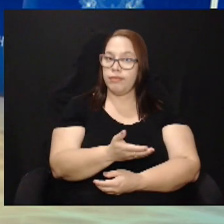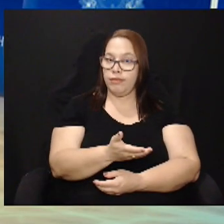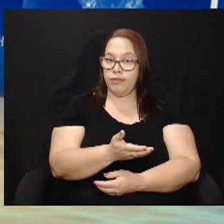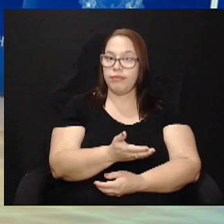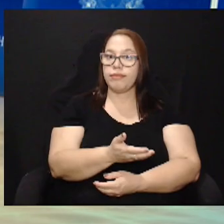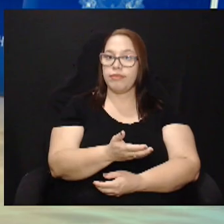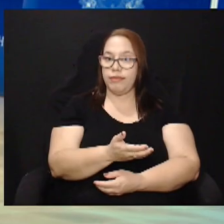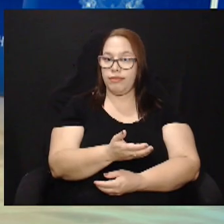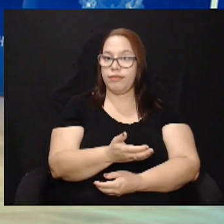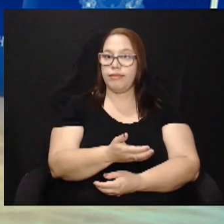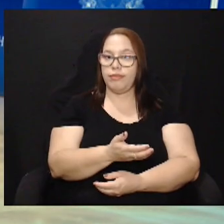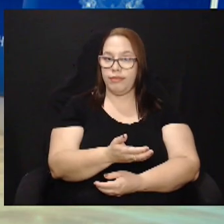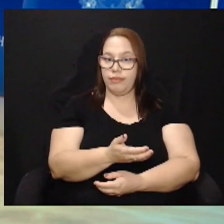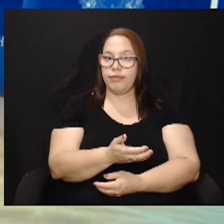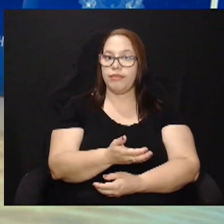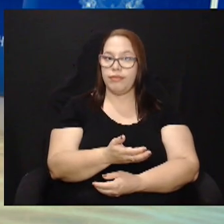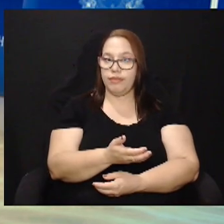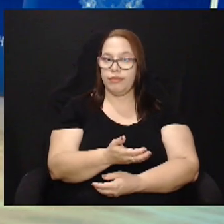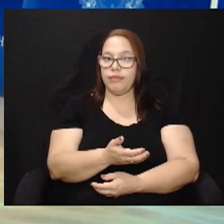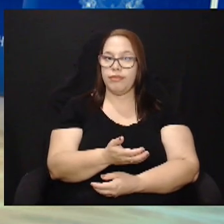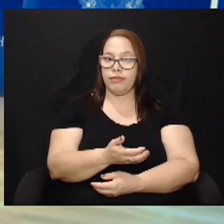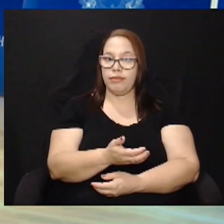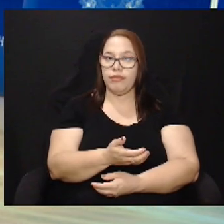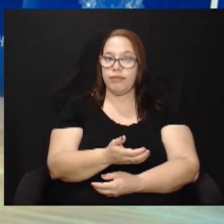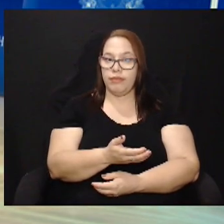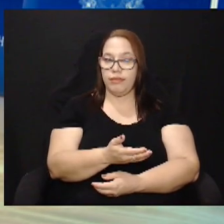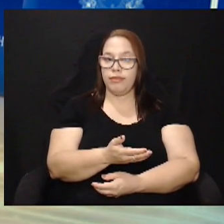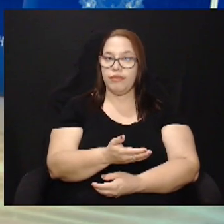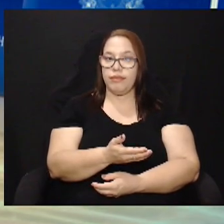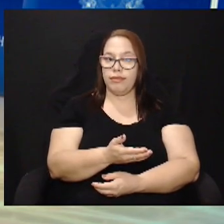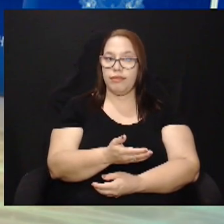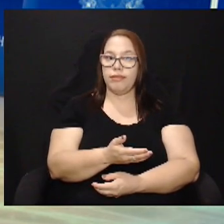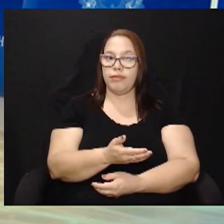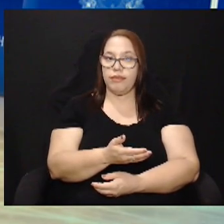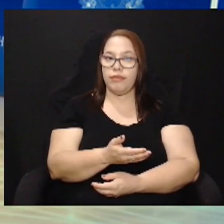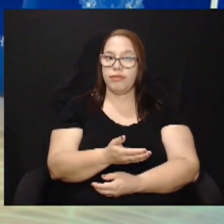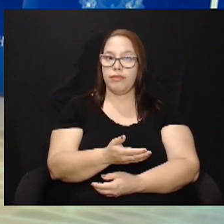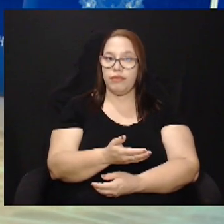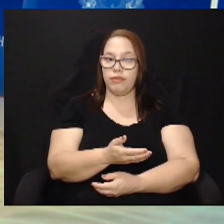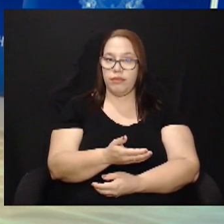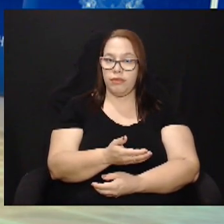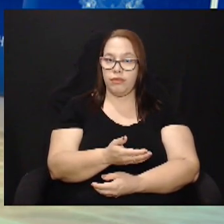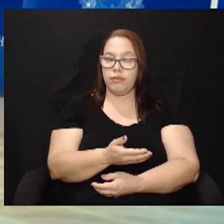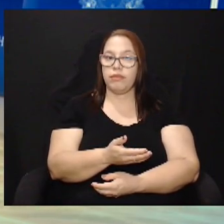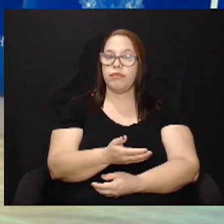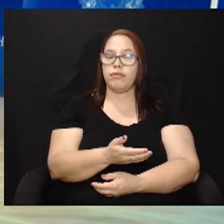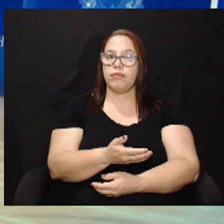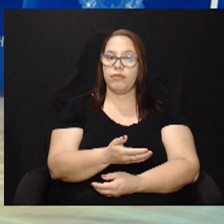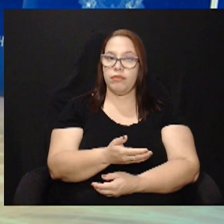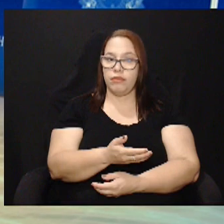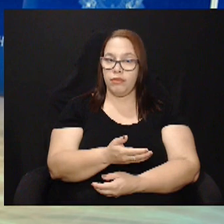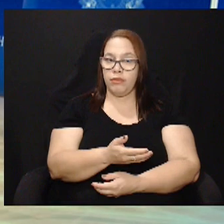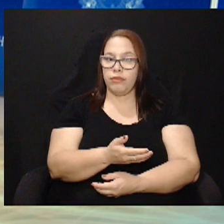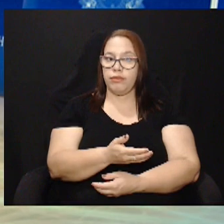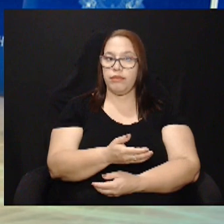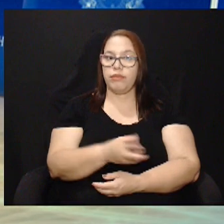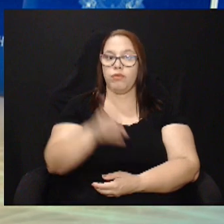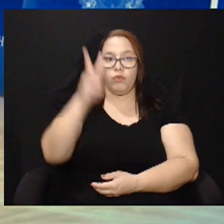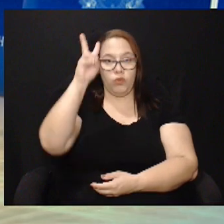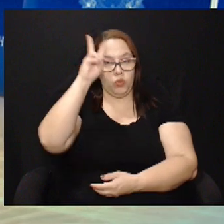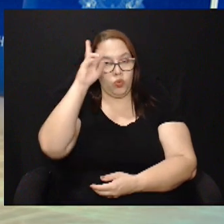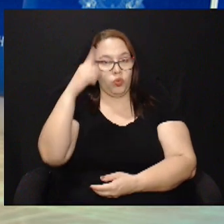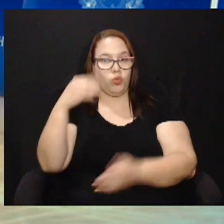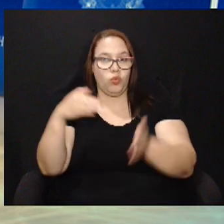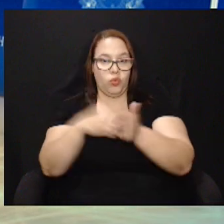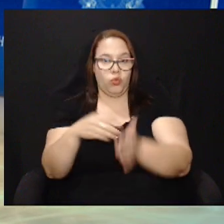número 61, no bairro Jardim Cristina, dentro do Horto Shopping, no segundo andar, de segunda a sexta-feira,